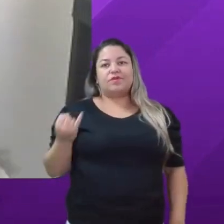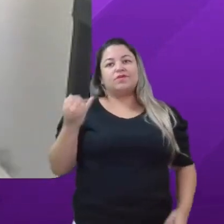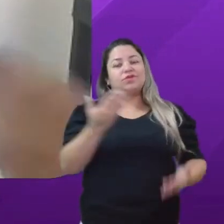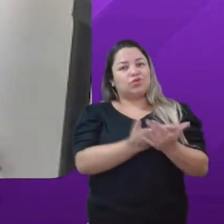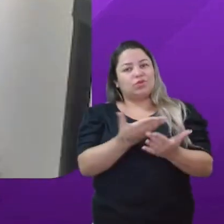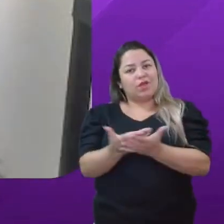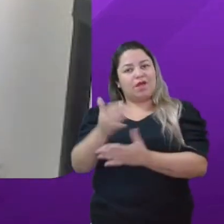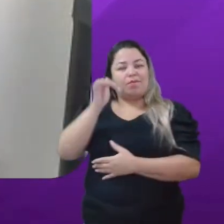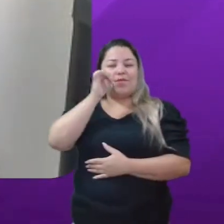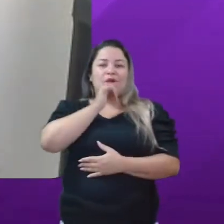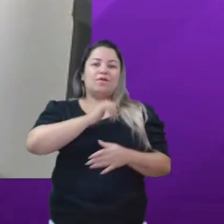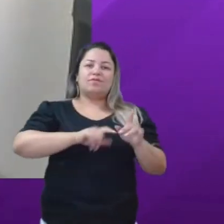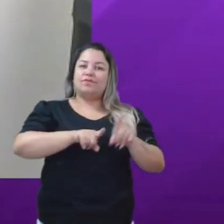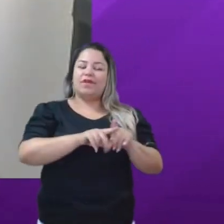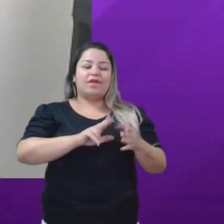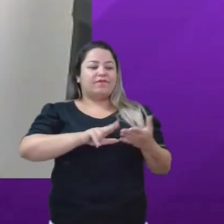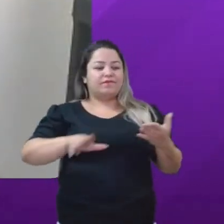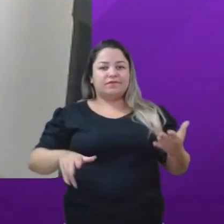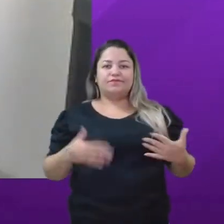estudar mulheres, ler mulheres, enfim, né,